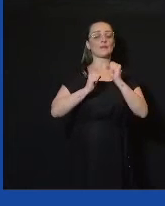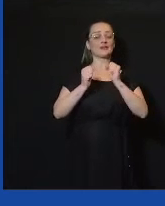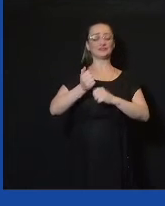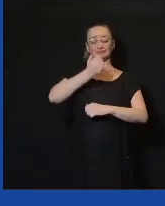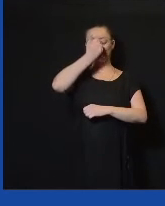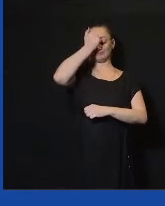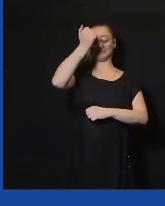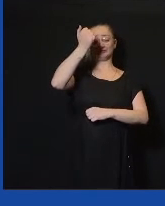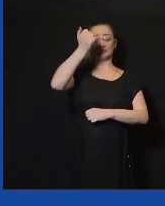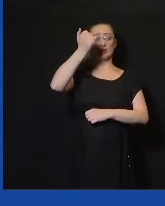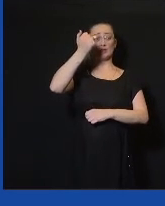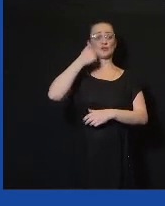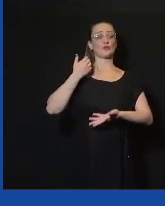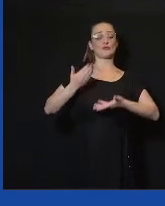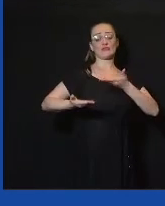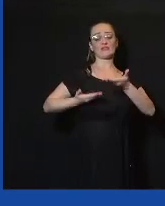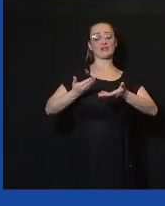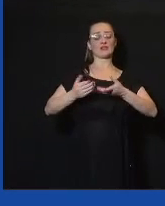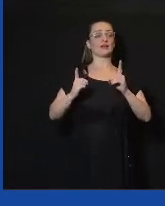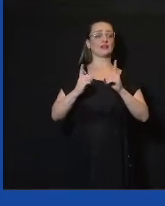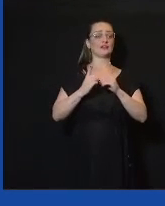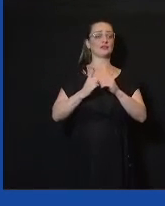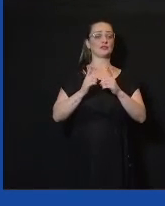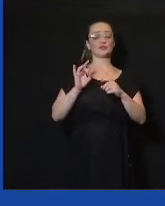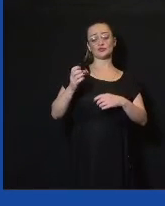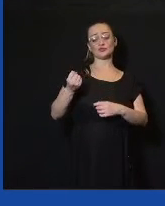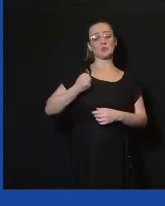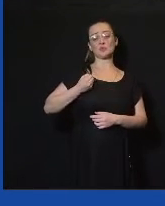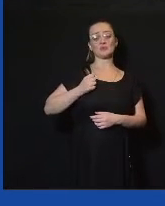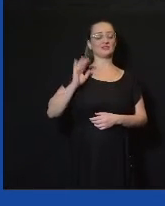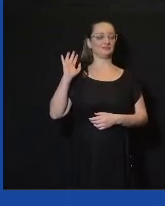arrependessem de tratar os seus clientes como números secos.